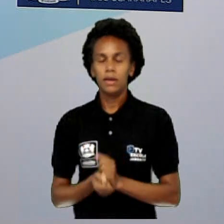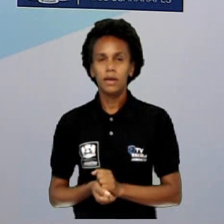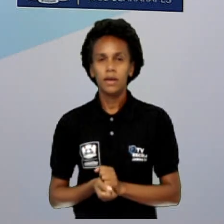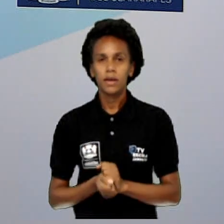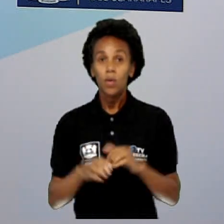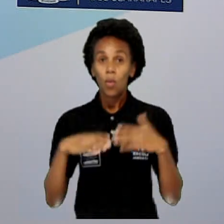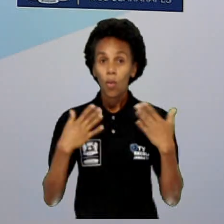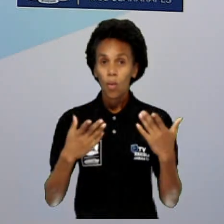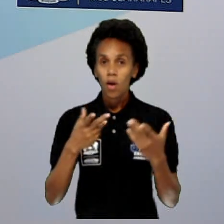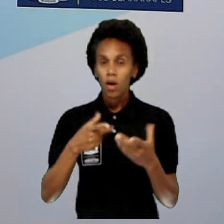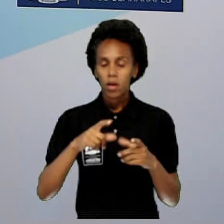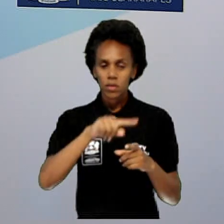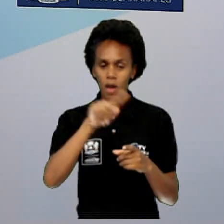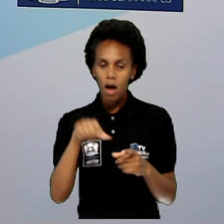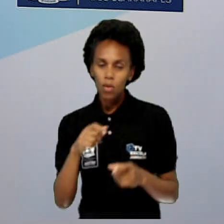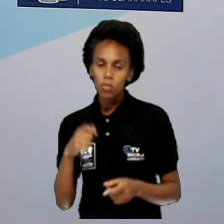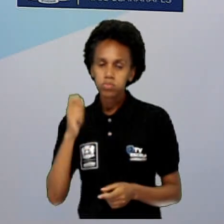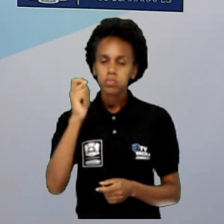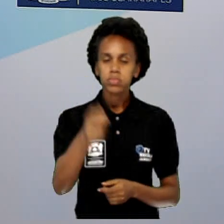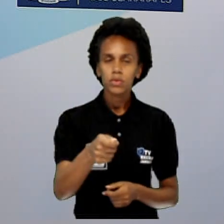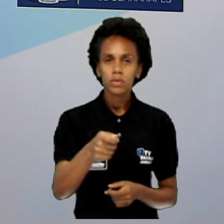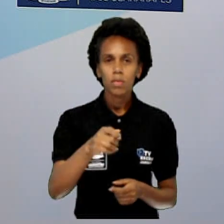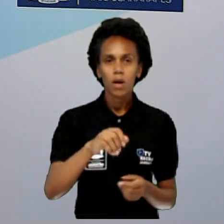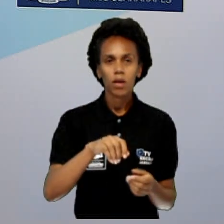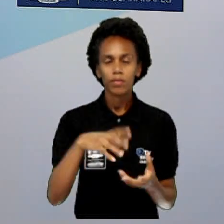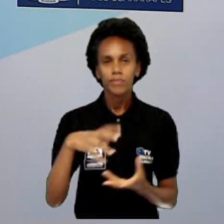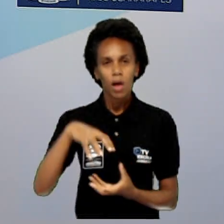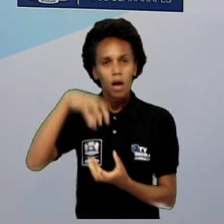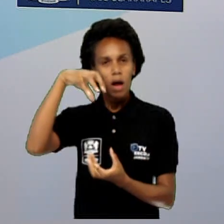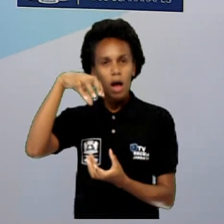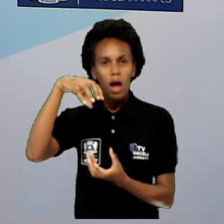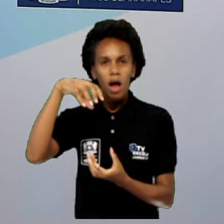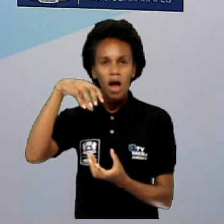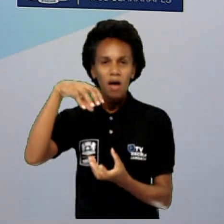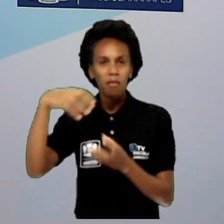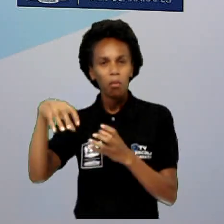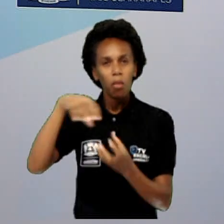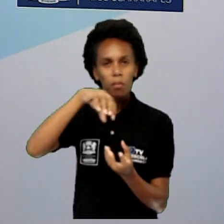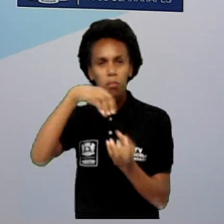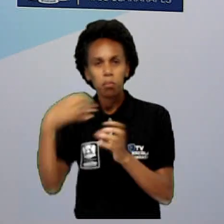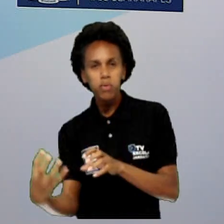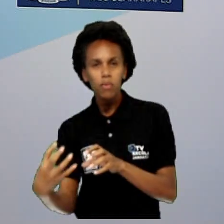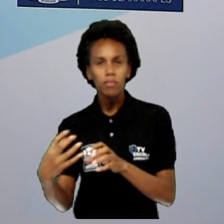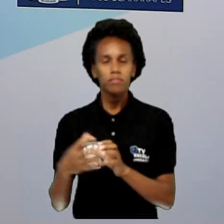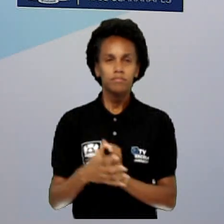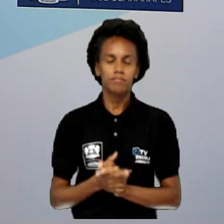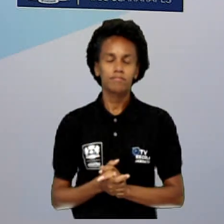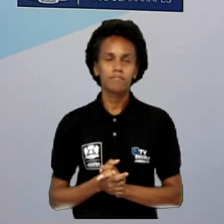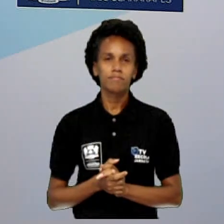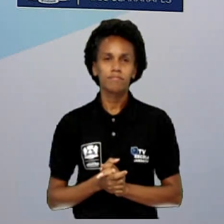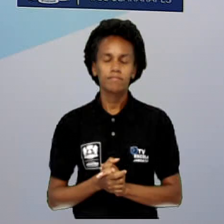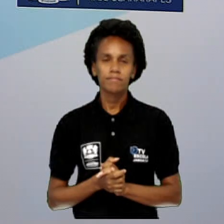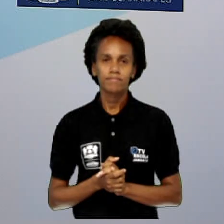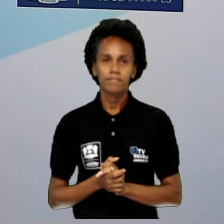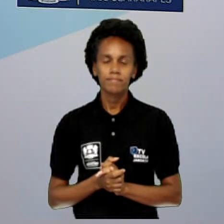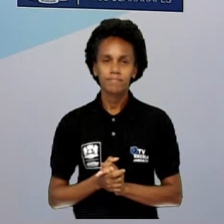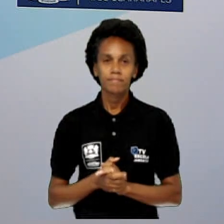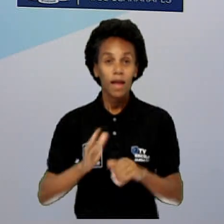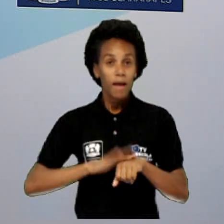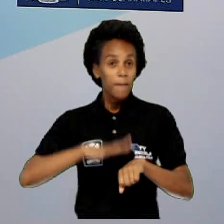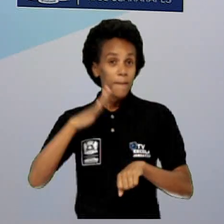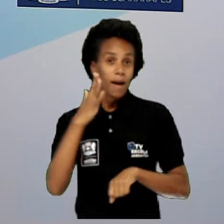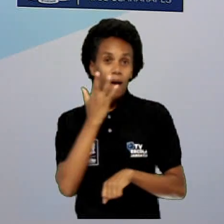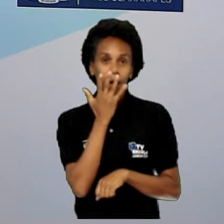argolas para poder acertar, porque as garrafas vão servir de pinos, tá certo? E para ficar mais colorido, você